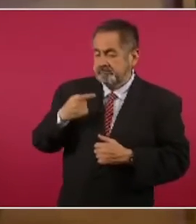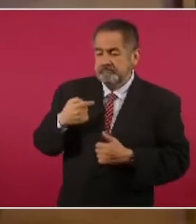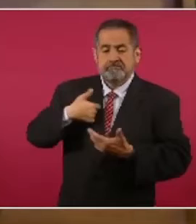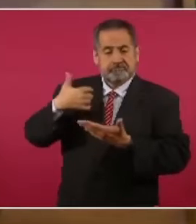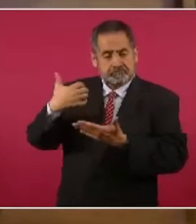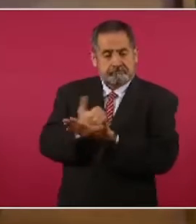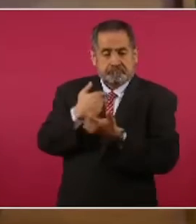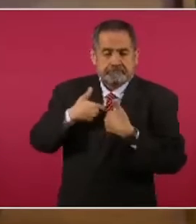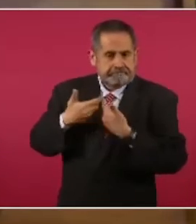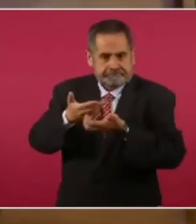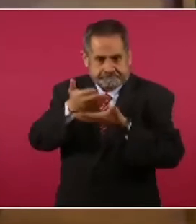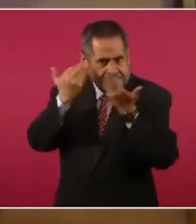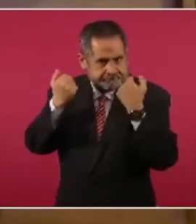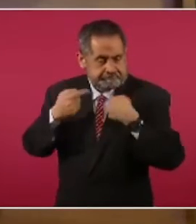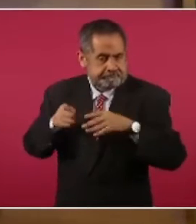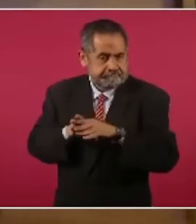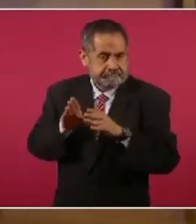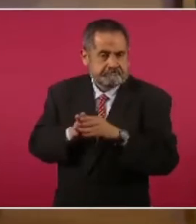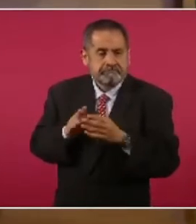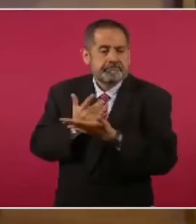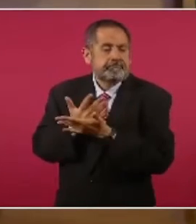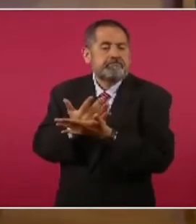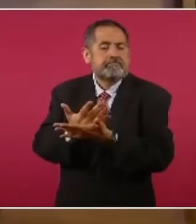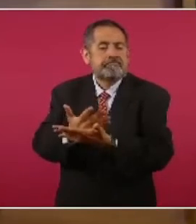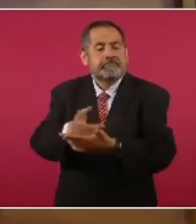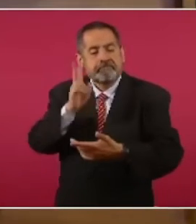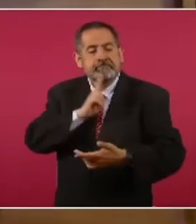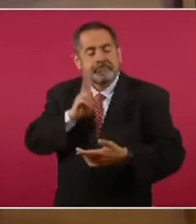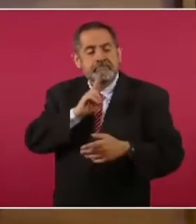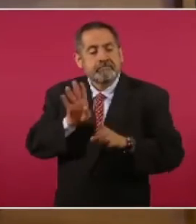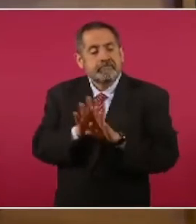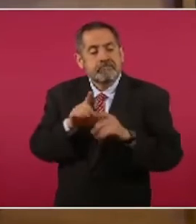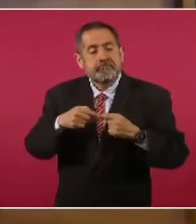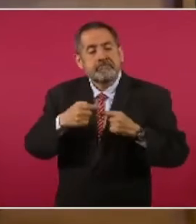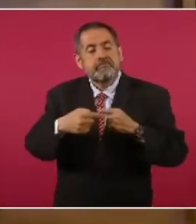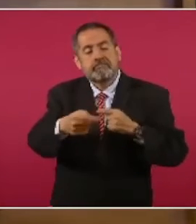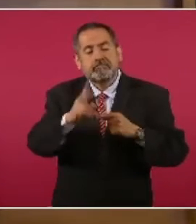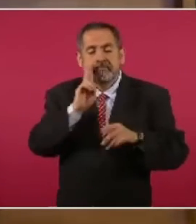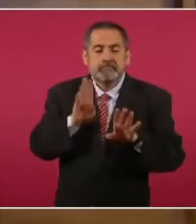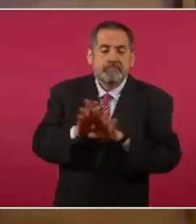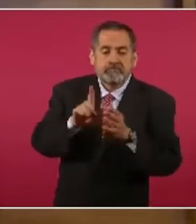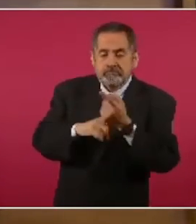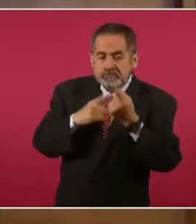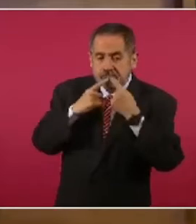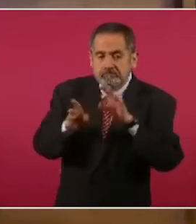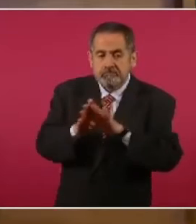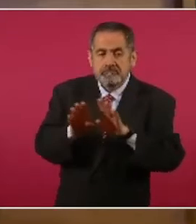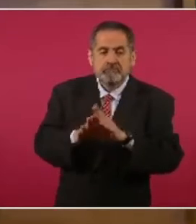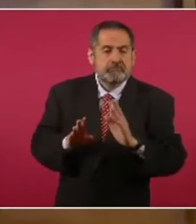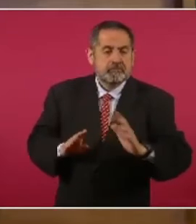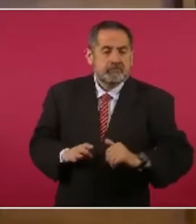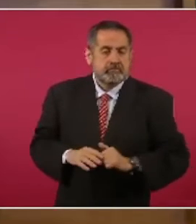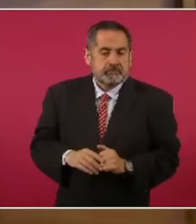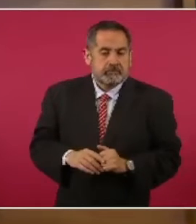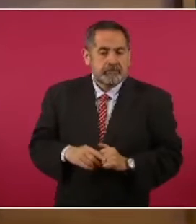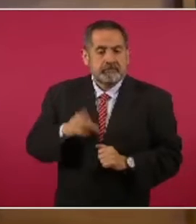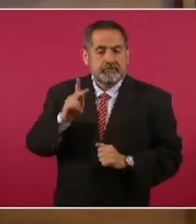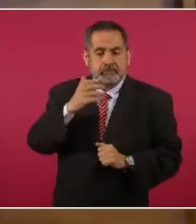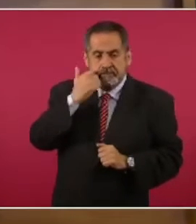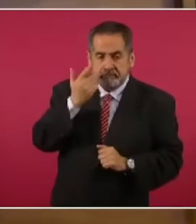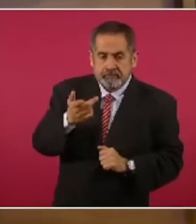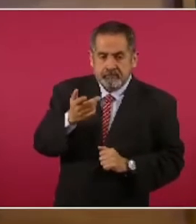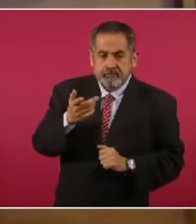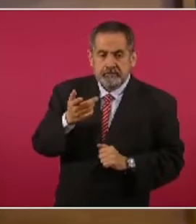estou aguardando um pouco. entonces estoy aguardando un poco, Eu teria um imenso prazer de visitá-lo. pero sería un